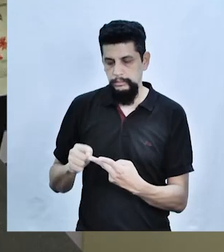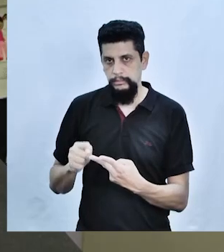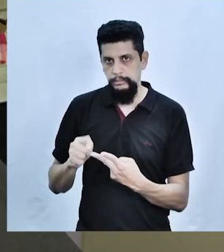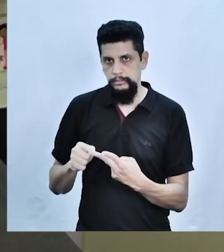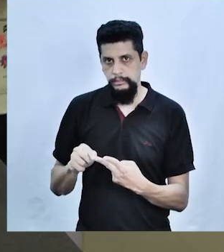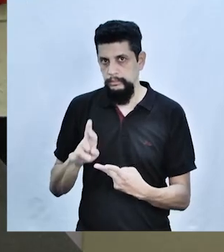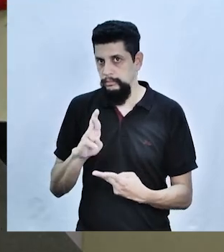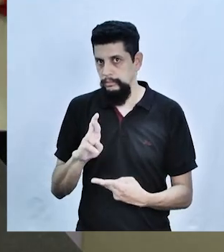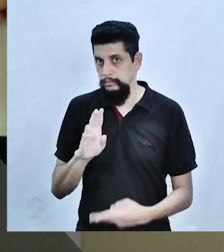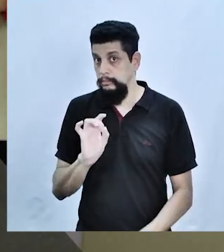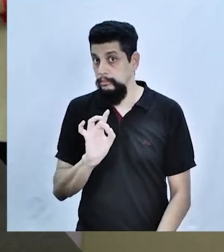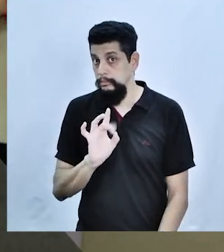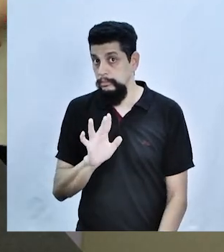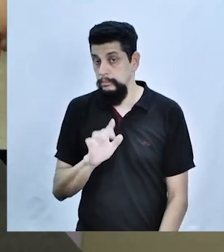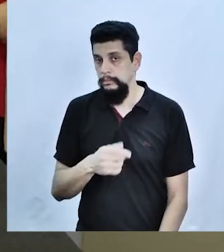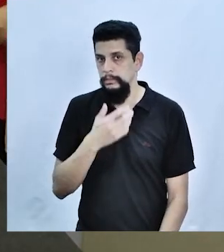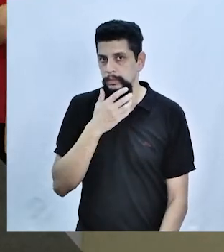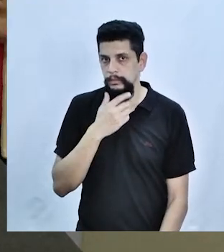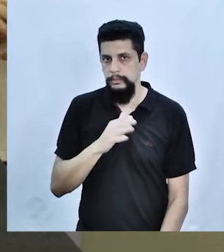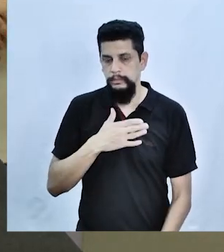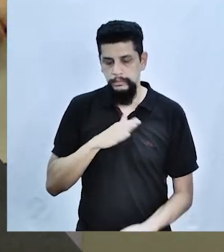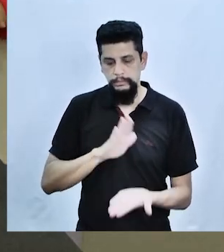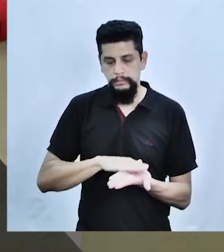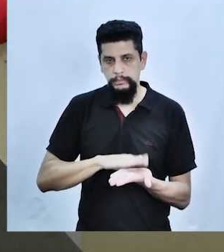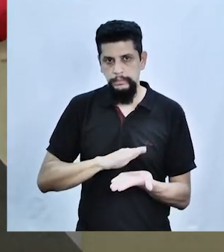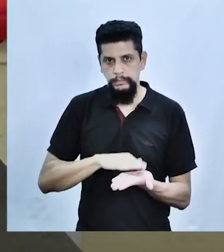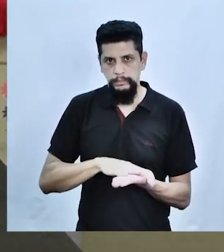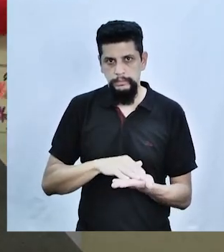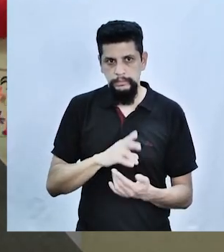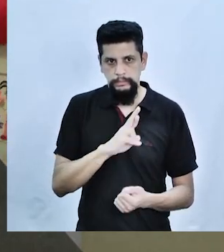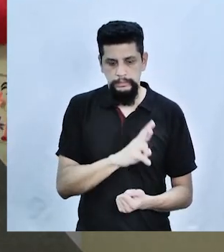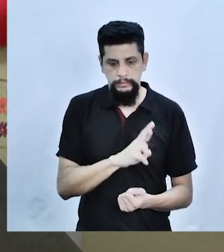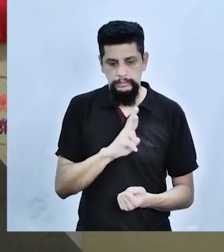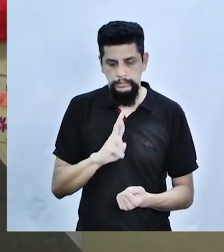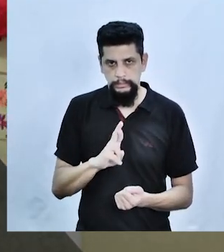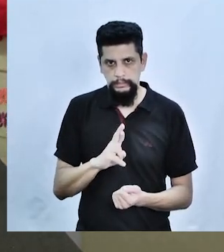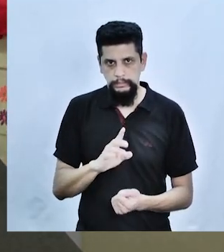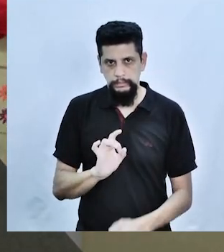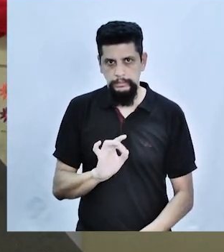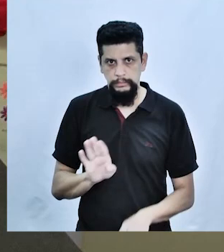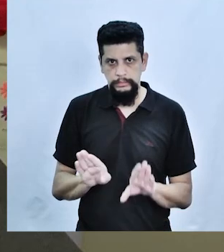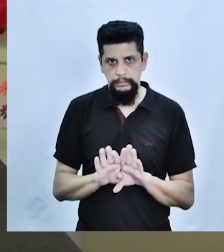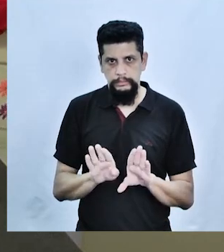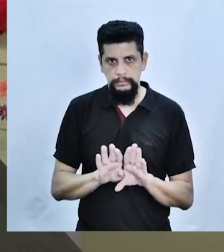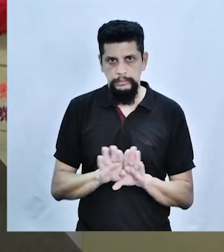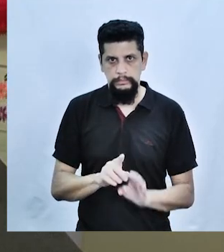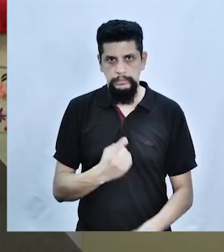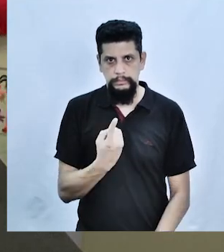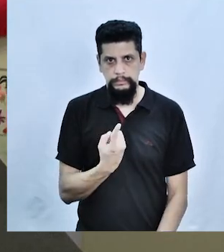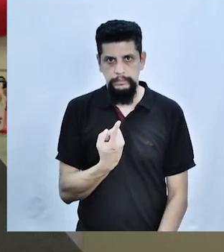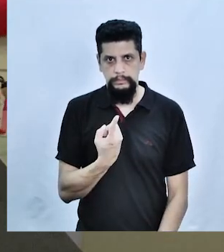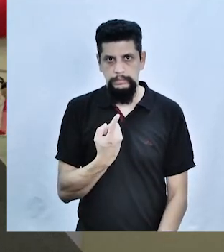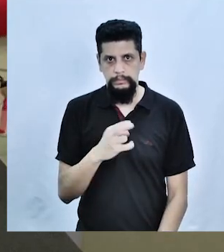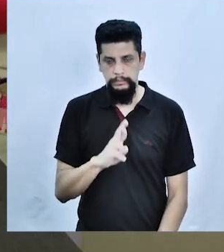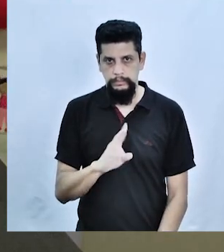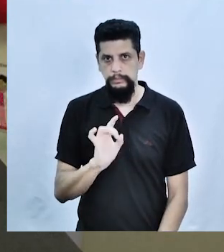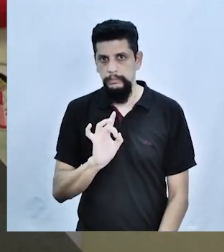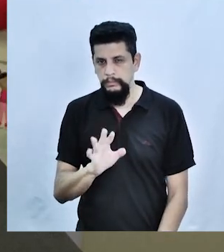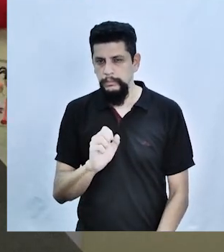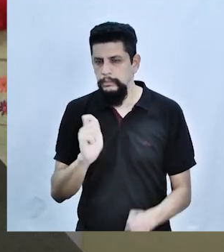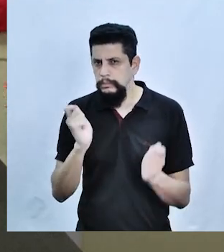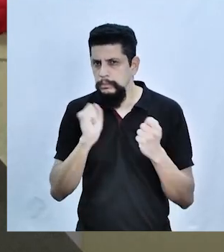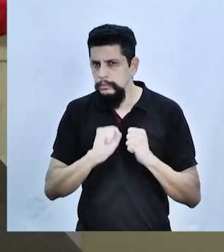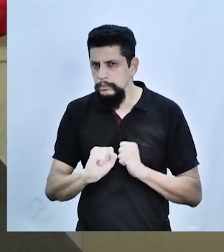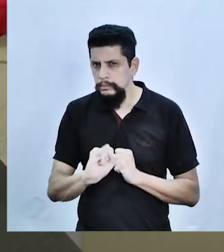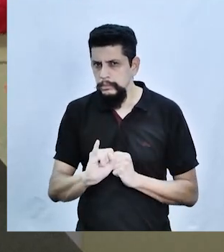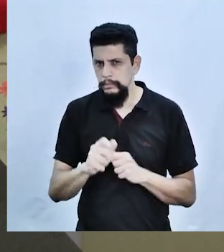outra fichinha tem um R só. Olha, eu tenho aqui na minha mão os dois R's e um R só. Será que a